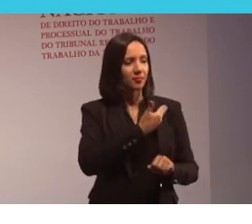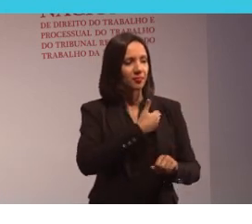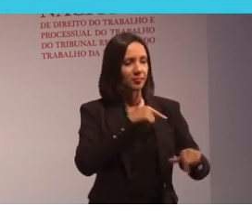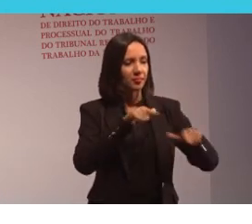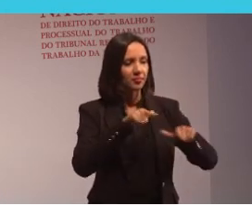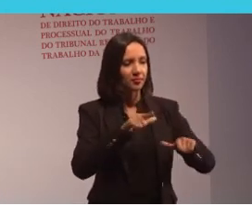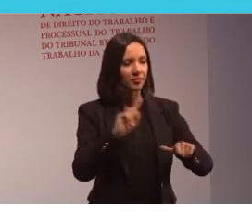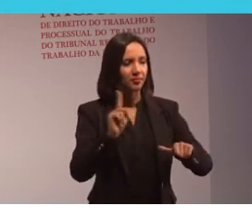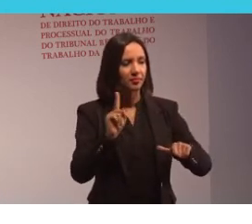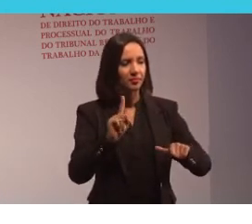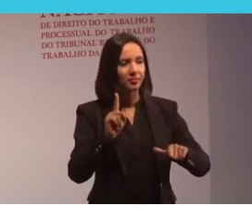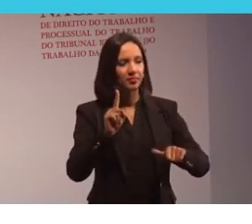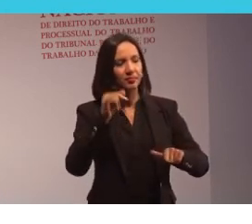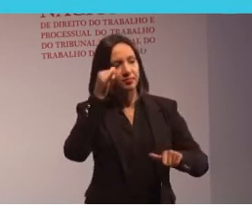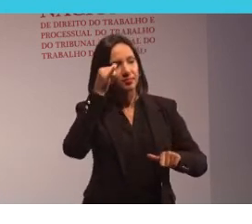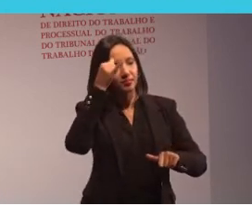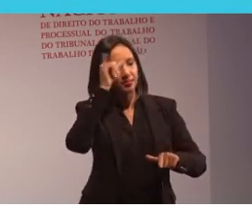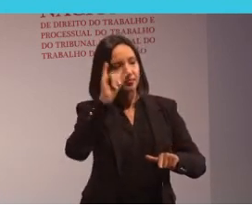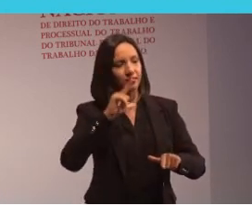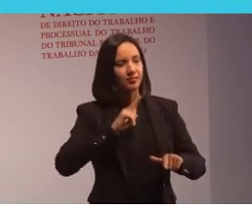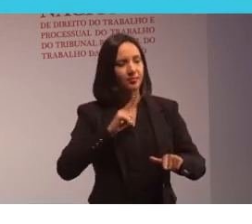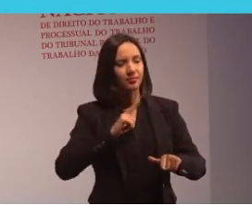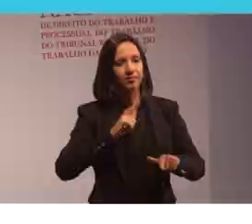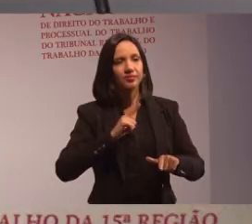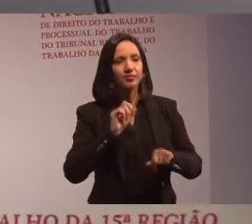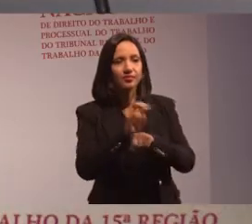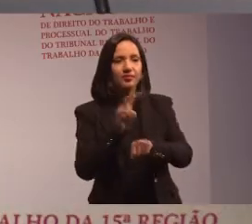TI não é o antivírus, é o antidepressivo. Né?